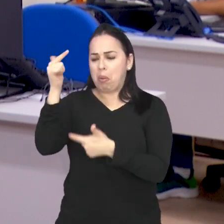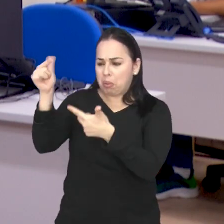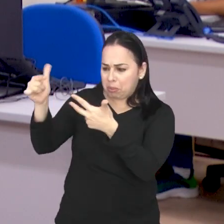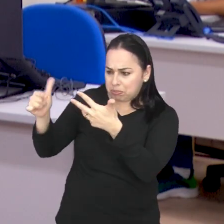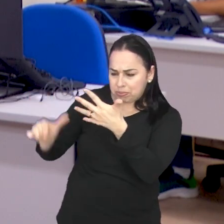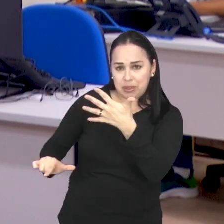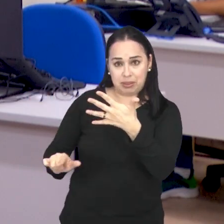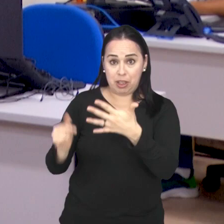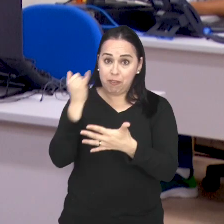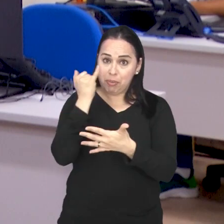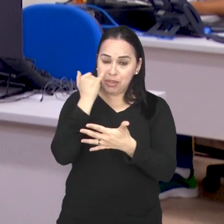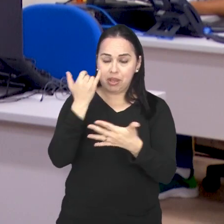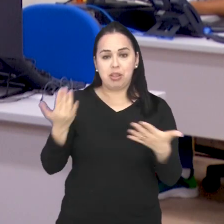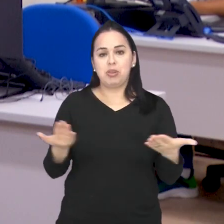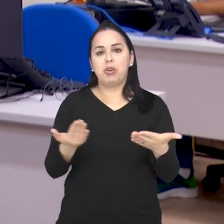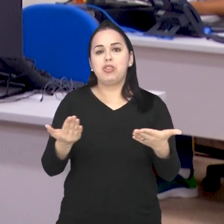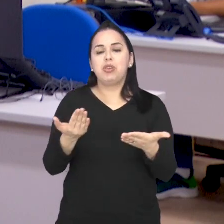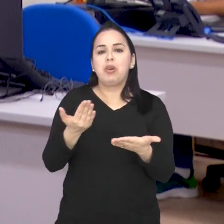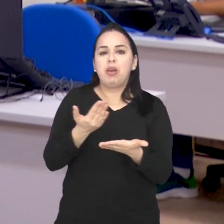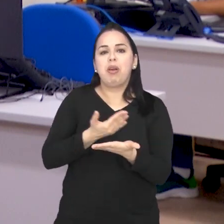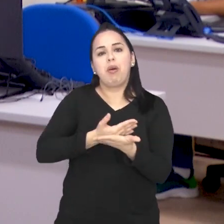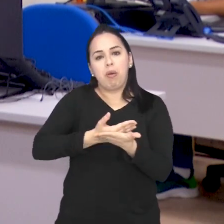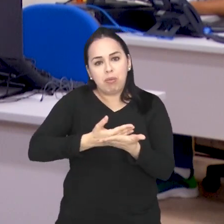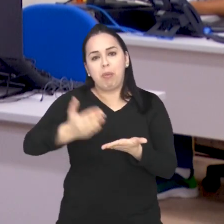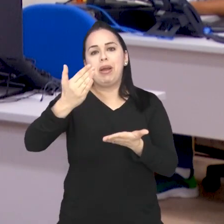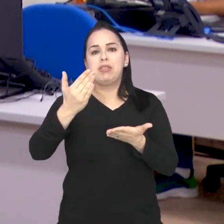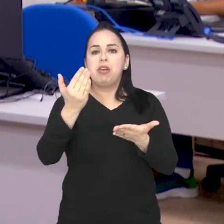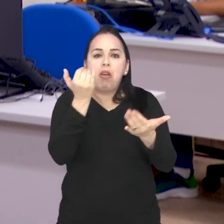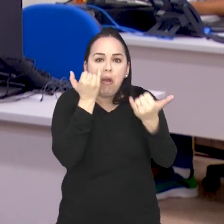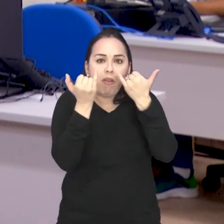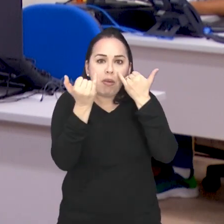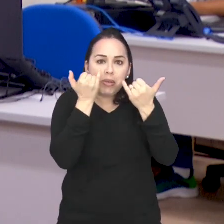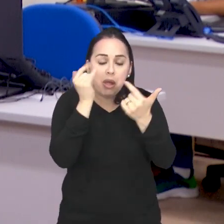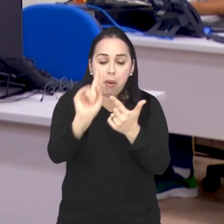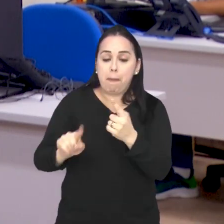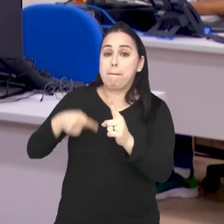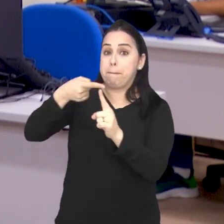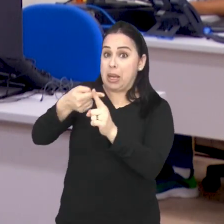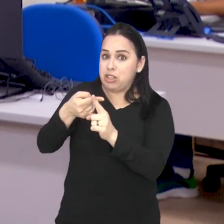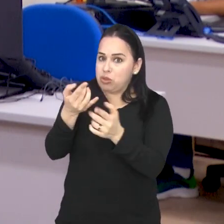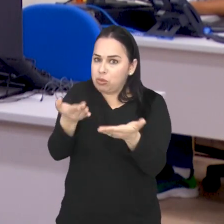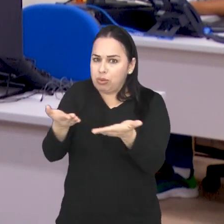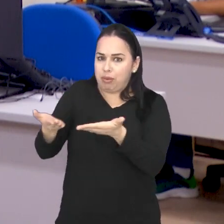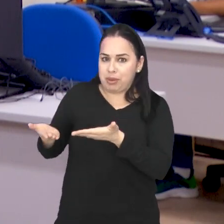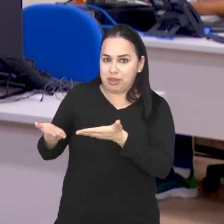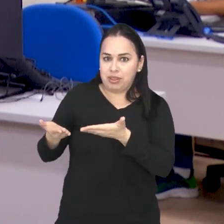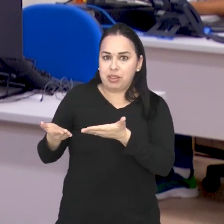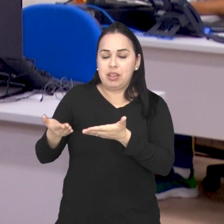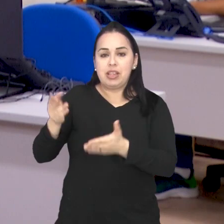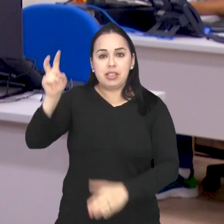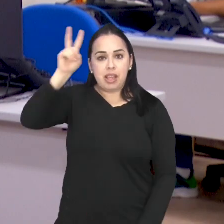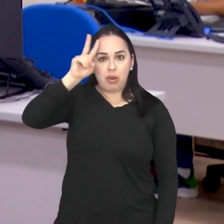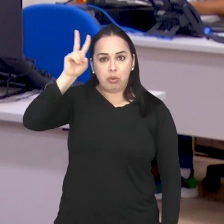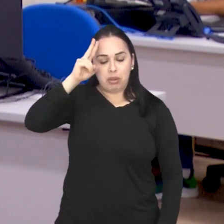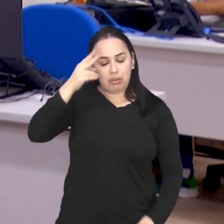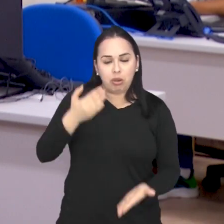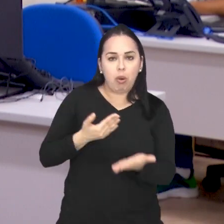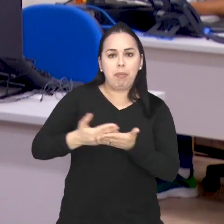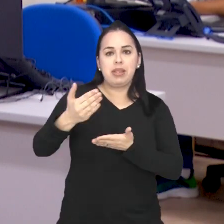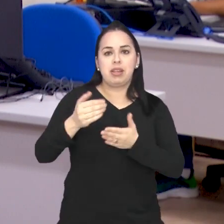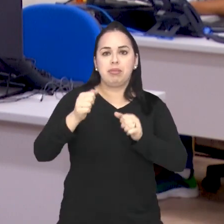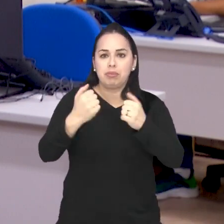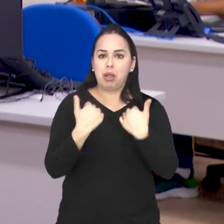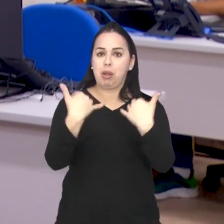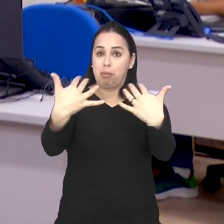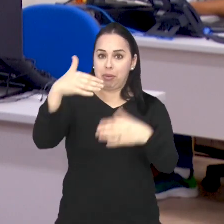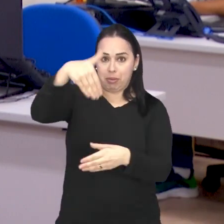informação. Eu abro o jornal de hoje com um recado e um convite. Nesta segunda começam as audiências da LOA, a Lei Orçamentária Anual,